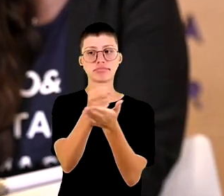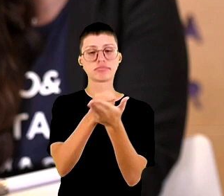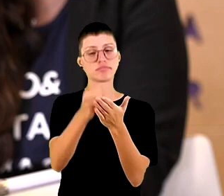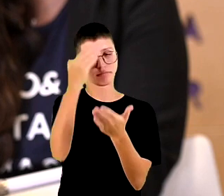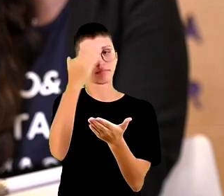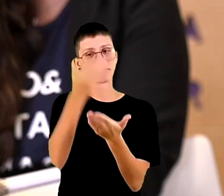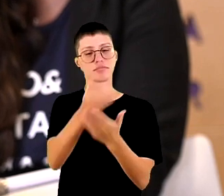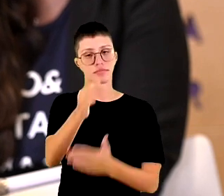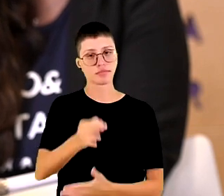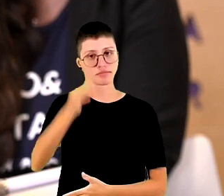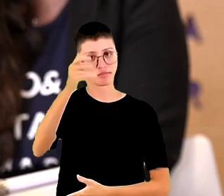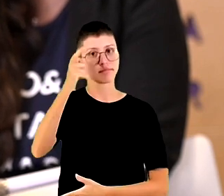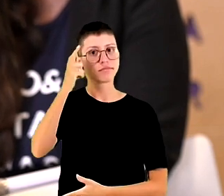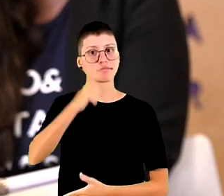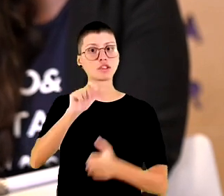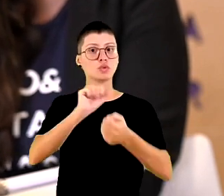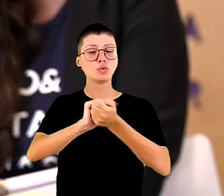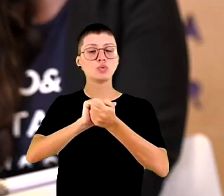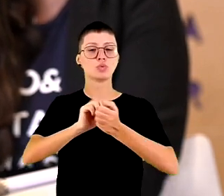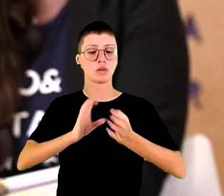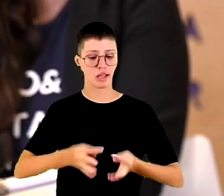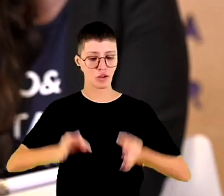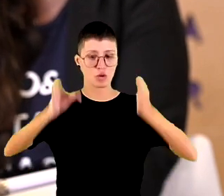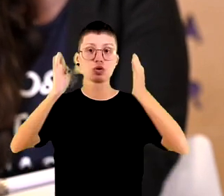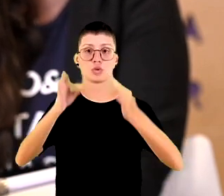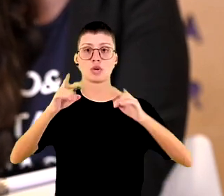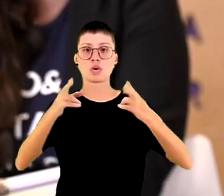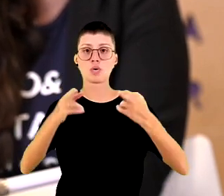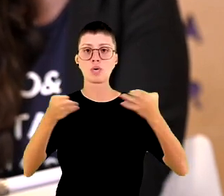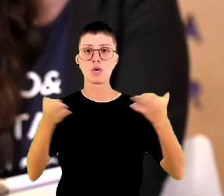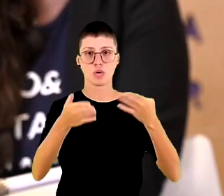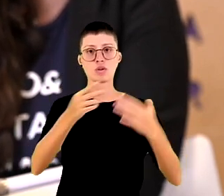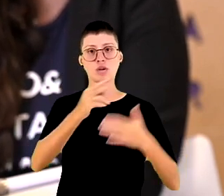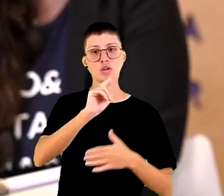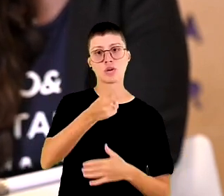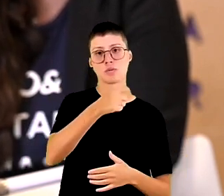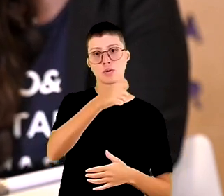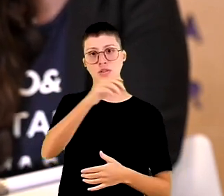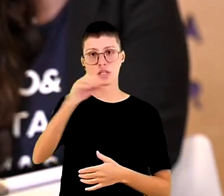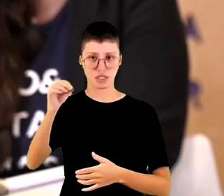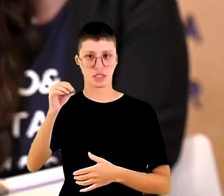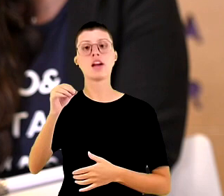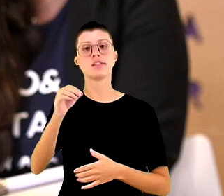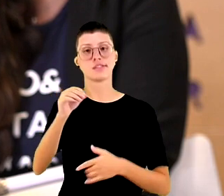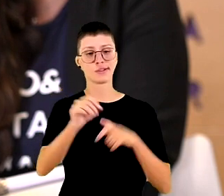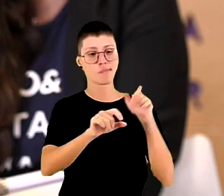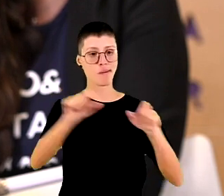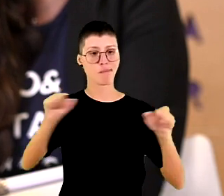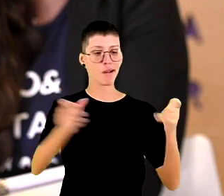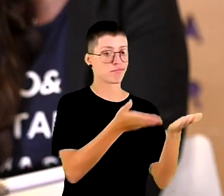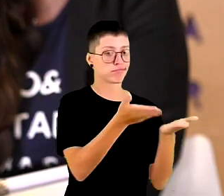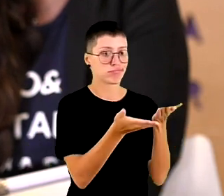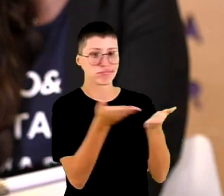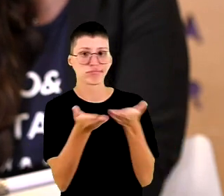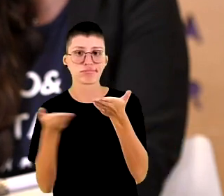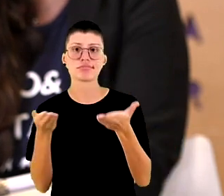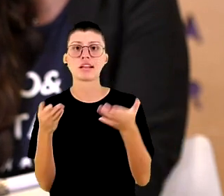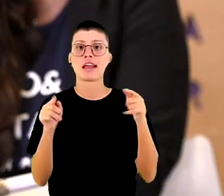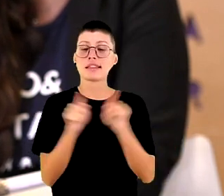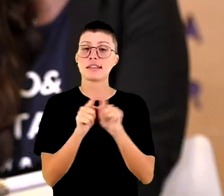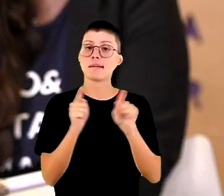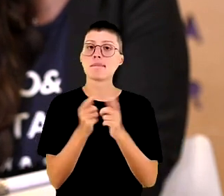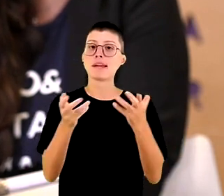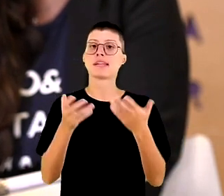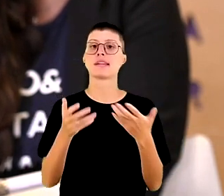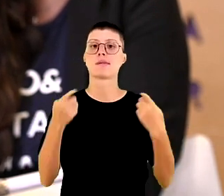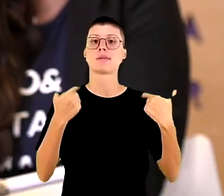toda essa tecnologia com, hoje em dia, 2.700 pontos de atendimento. E eu gostaria que... Eu costumo